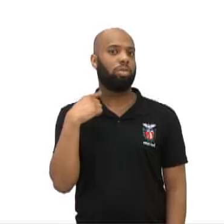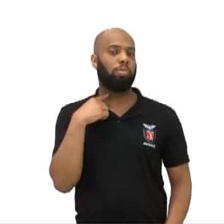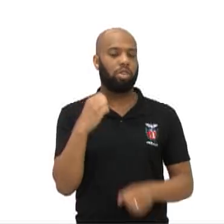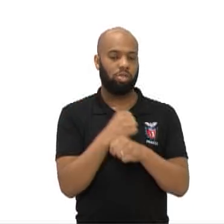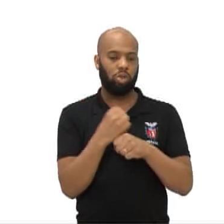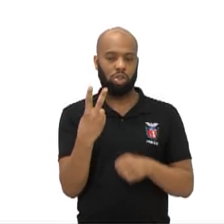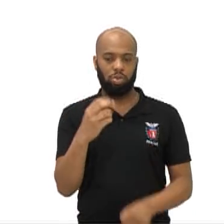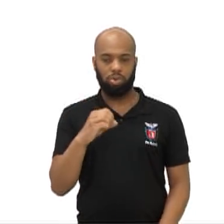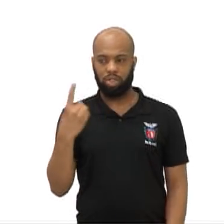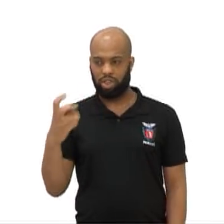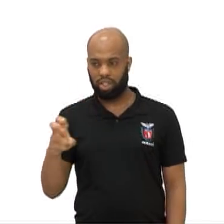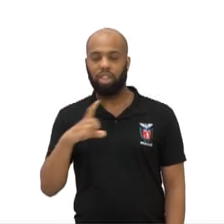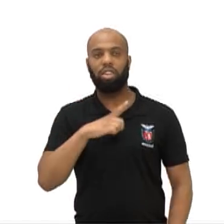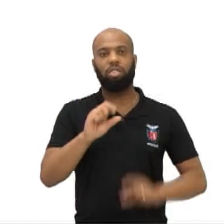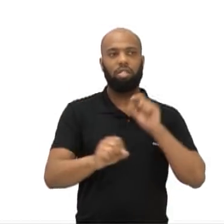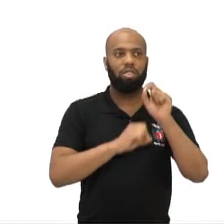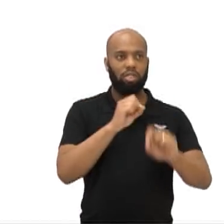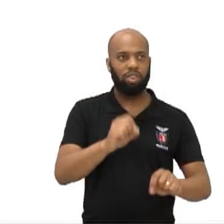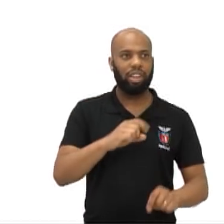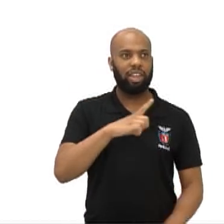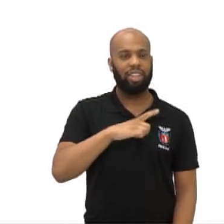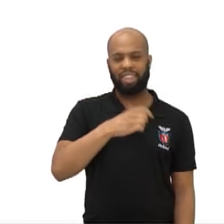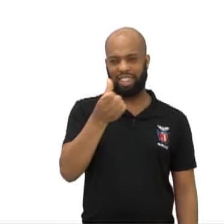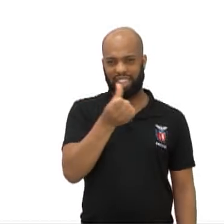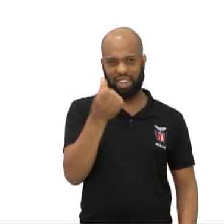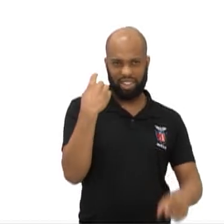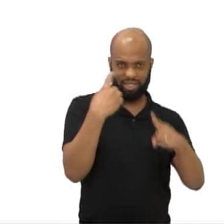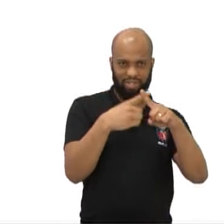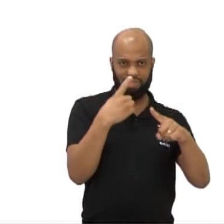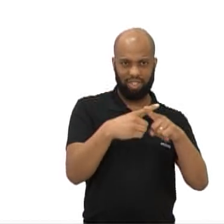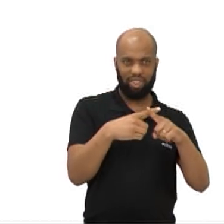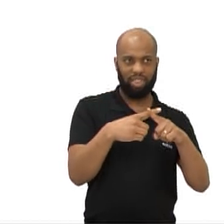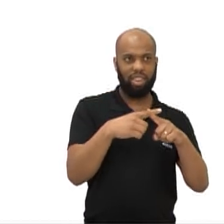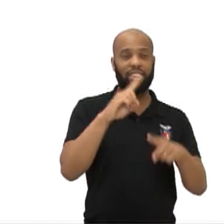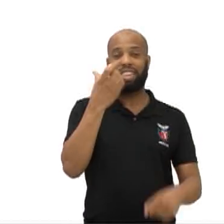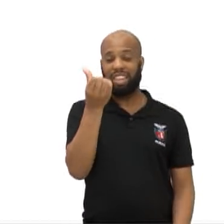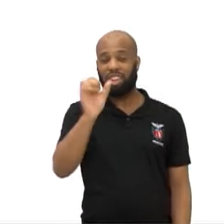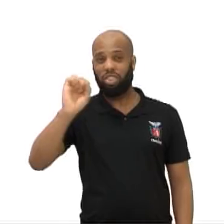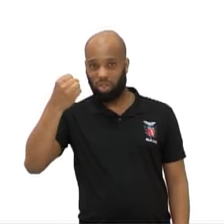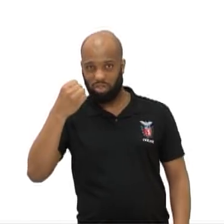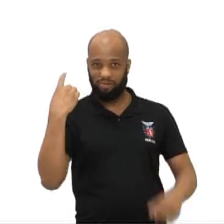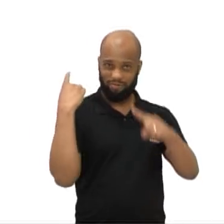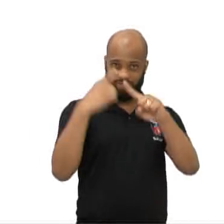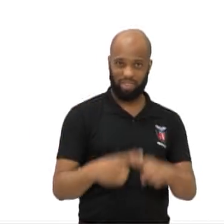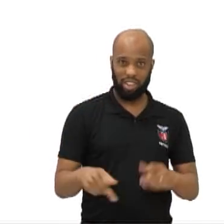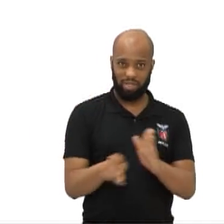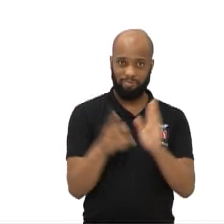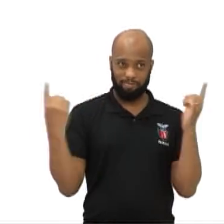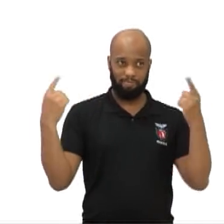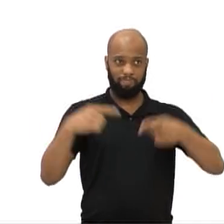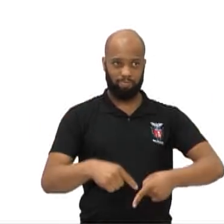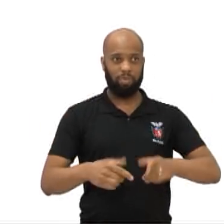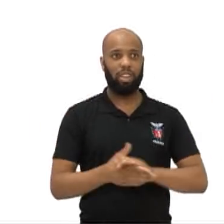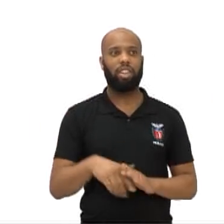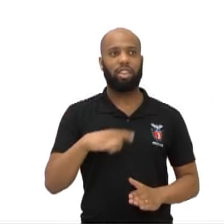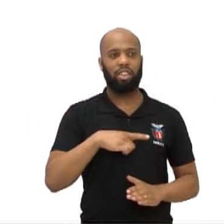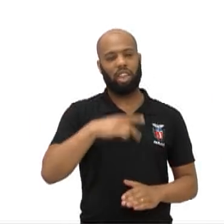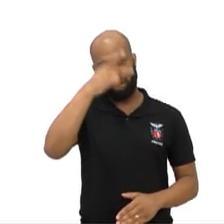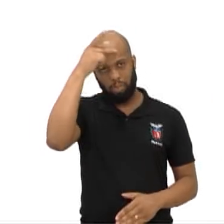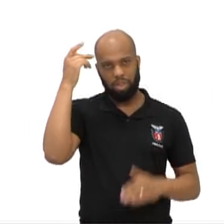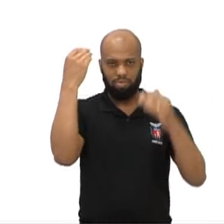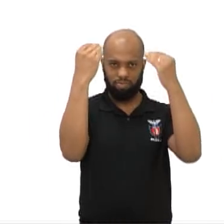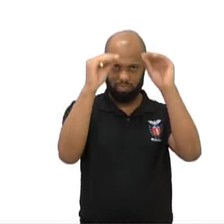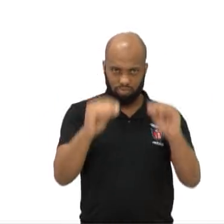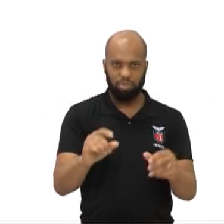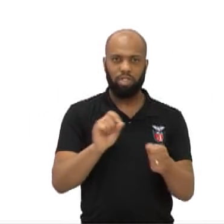na 68ª edição do Festival de Cannes. Direção de Mark Osborne, produção, tem aqui o nome